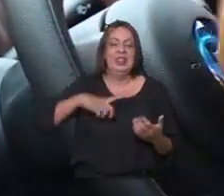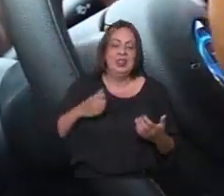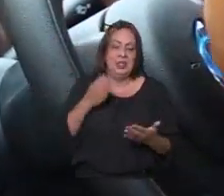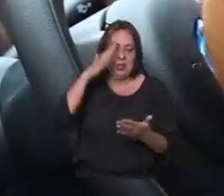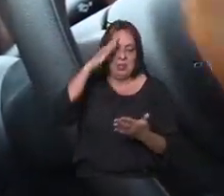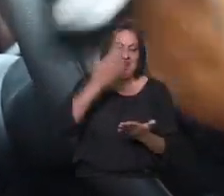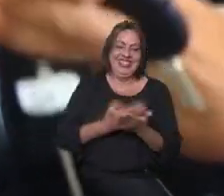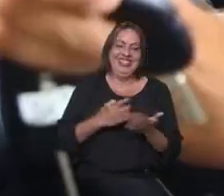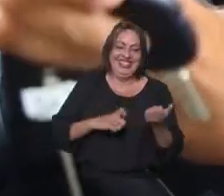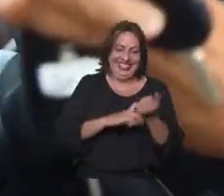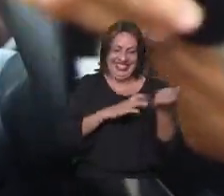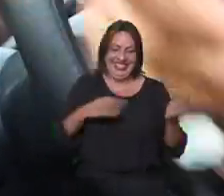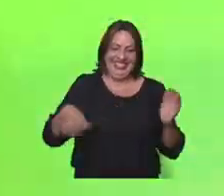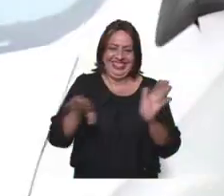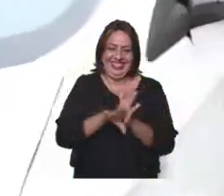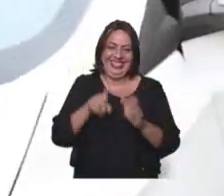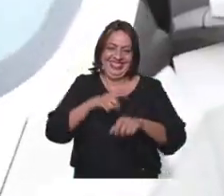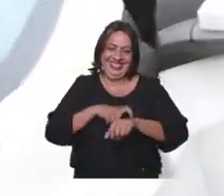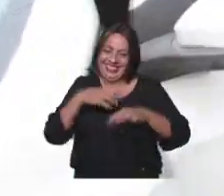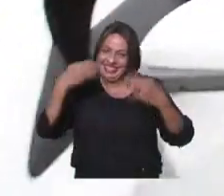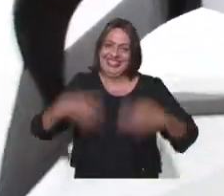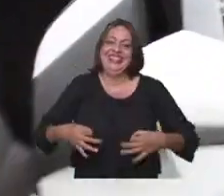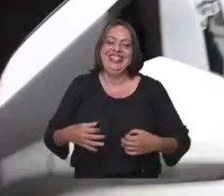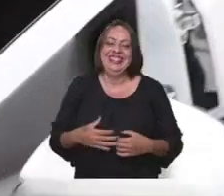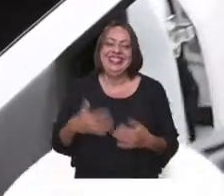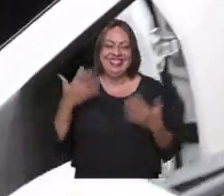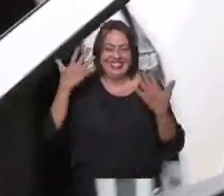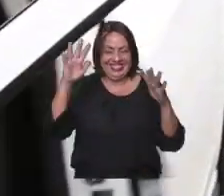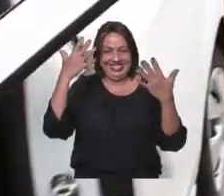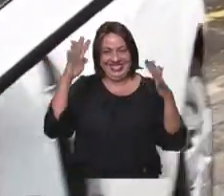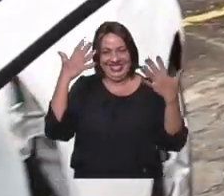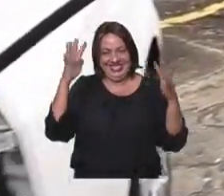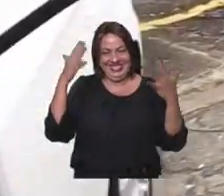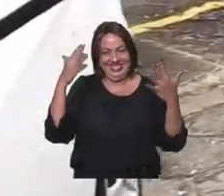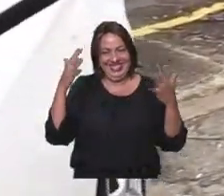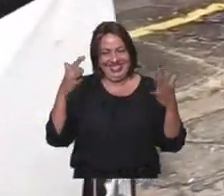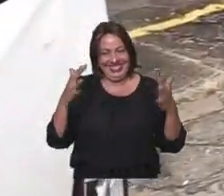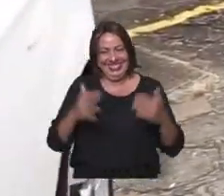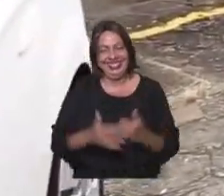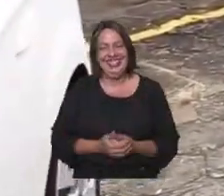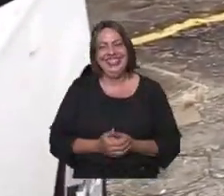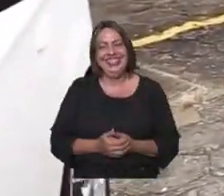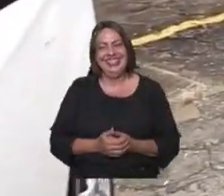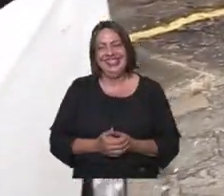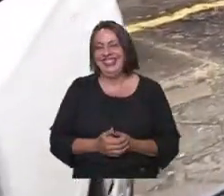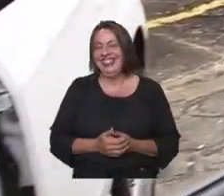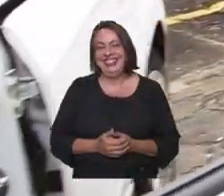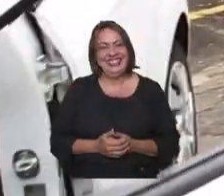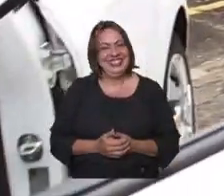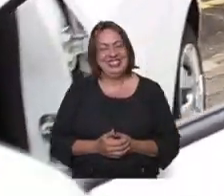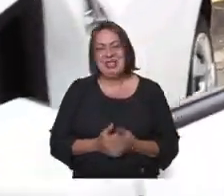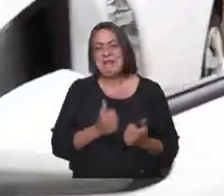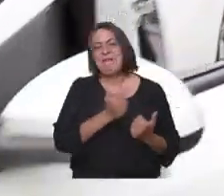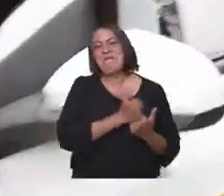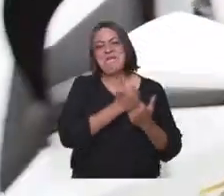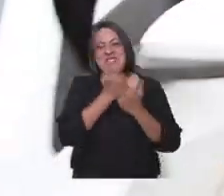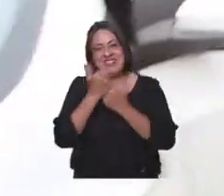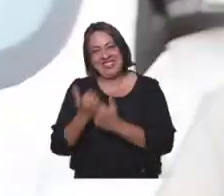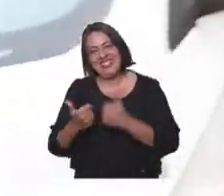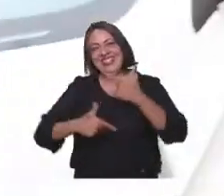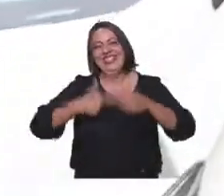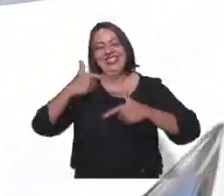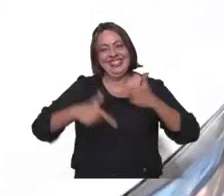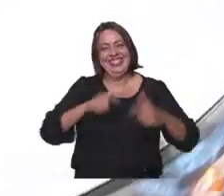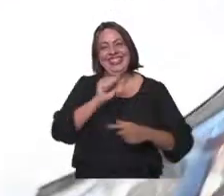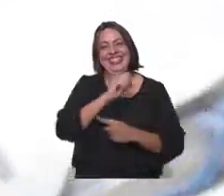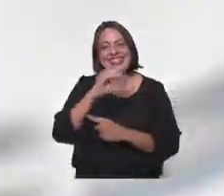Cap. Chegou na hora certa. Parabéns, Márcio! Você adquiriu o Caju Cap e contribuiu com as ações do